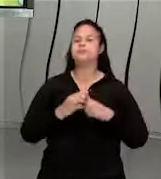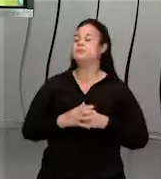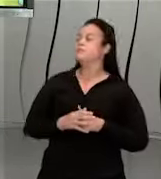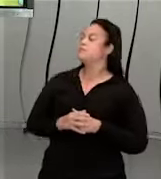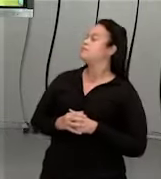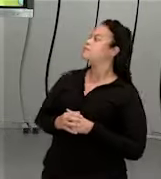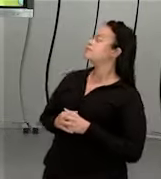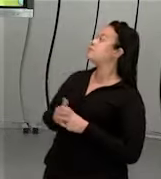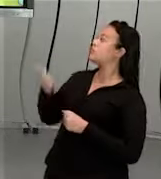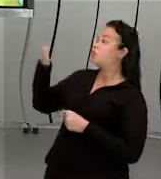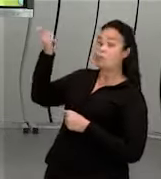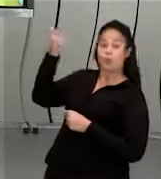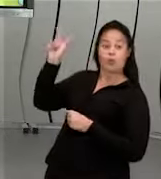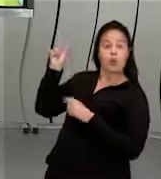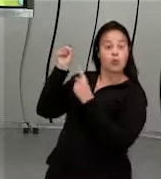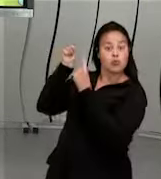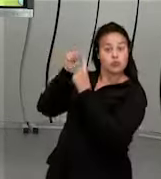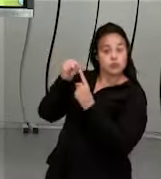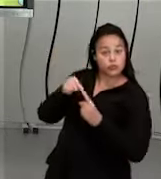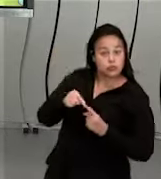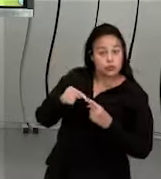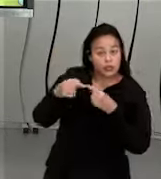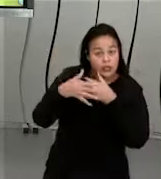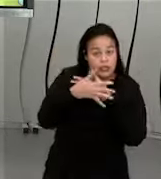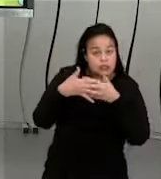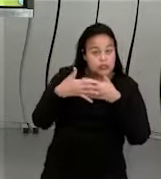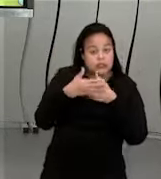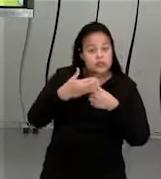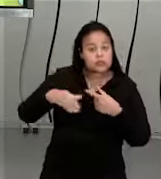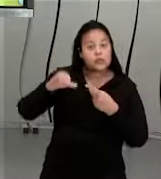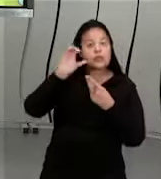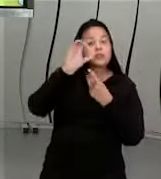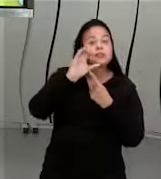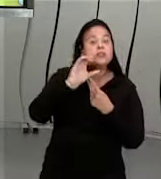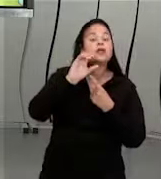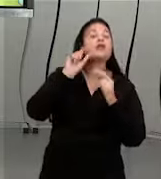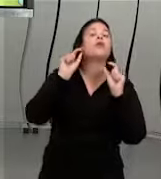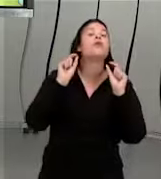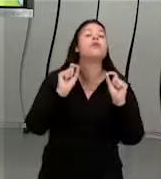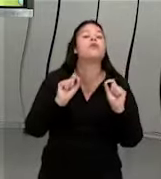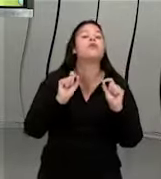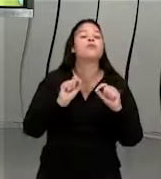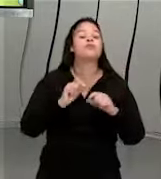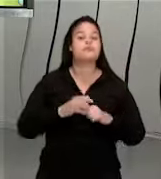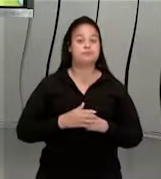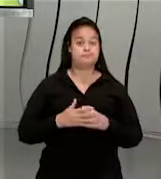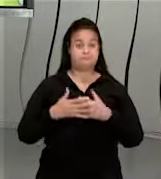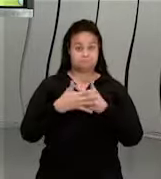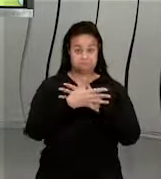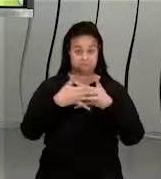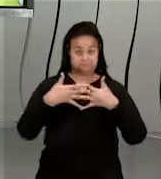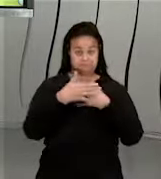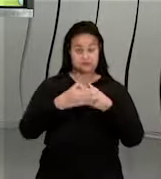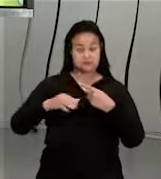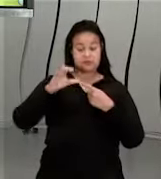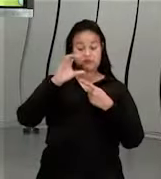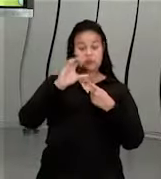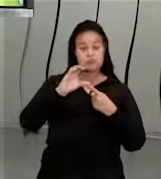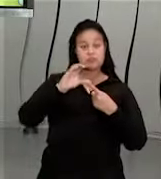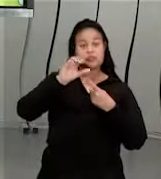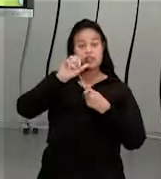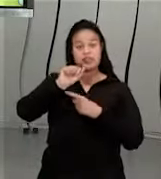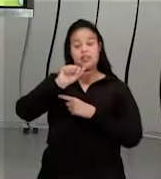Outro tipo de tecido conjuntivo é o chamado tecido conjuntivo